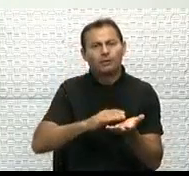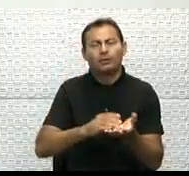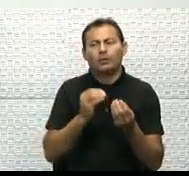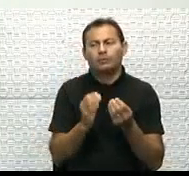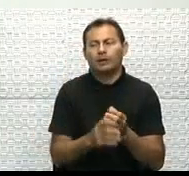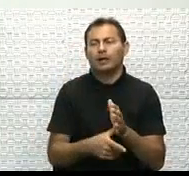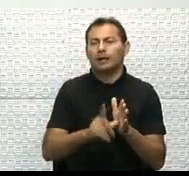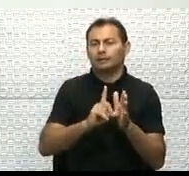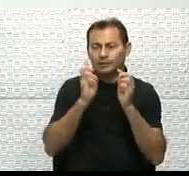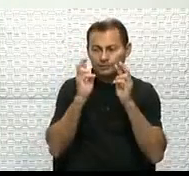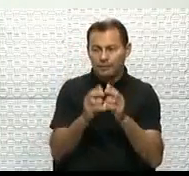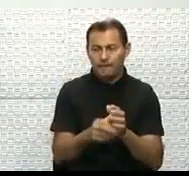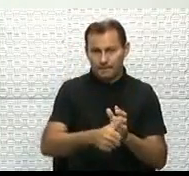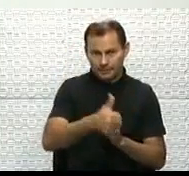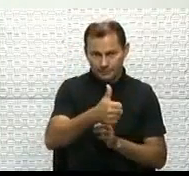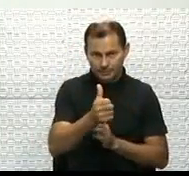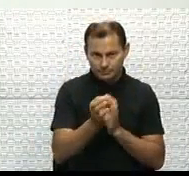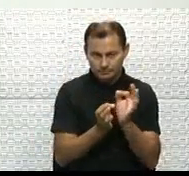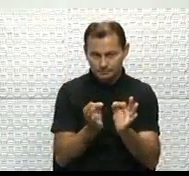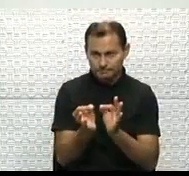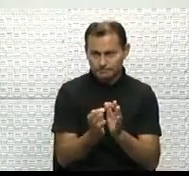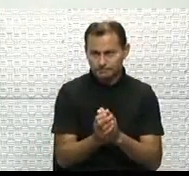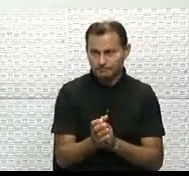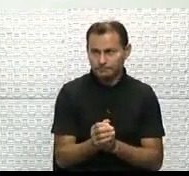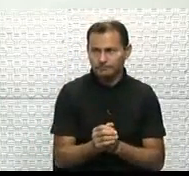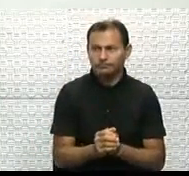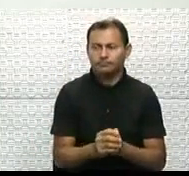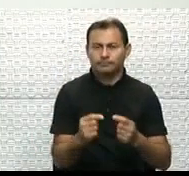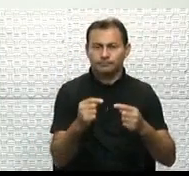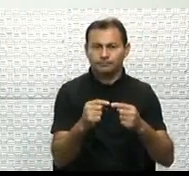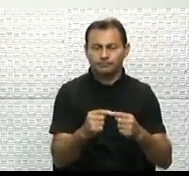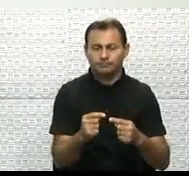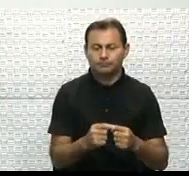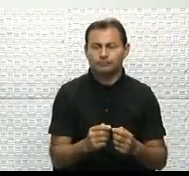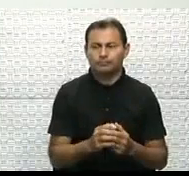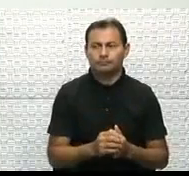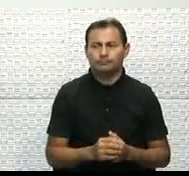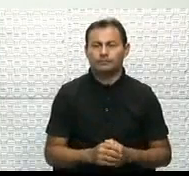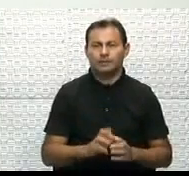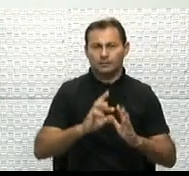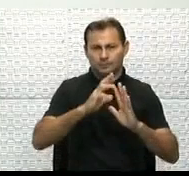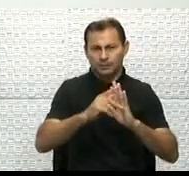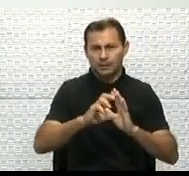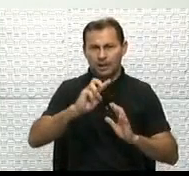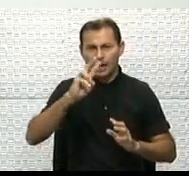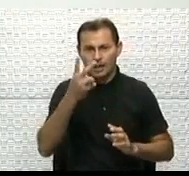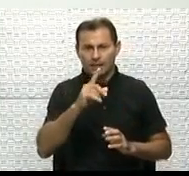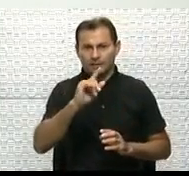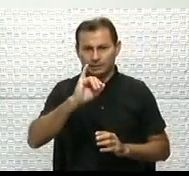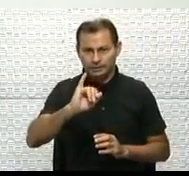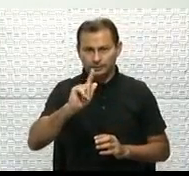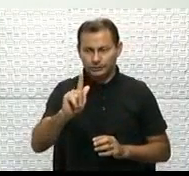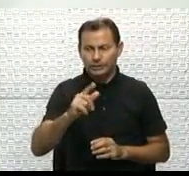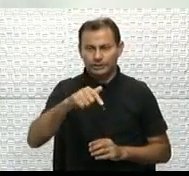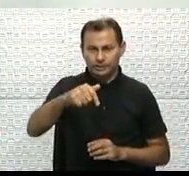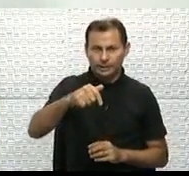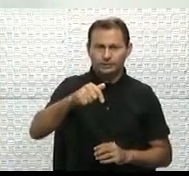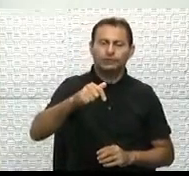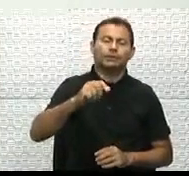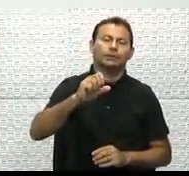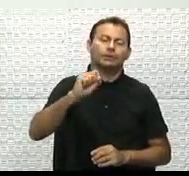Nós vimos anteriormente. Primeiro, para ordenado, que relaciona as variáveis H e G, 7 com 8.